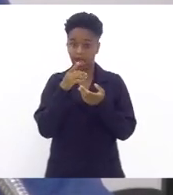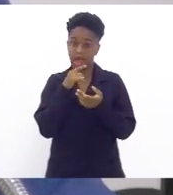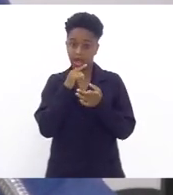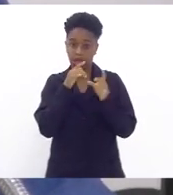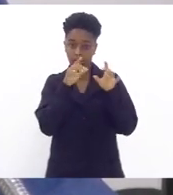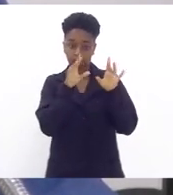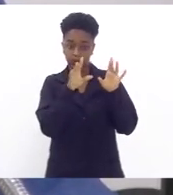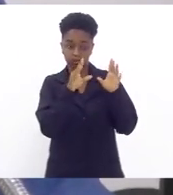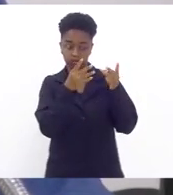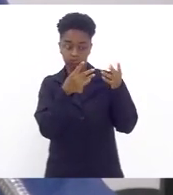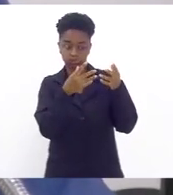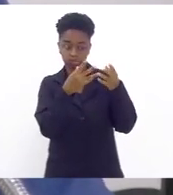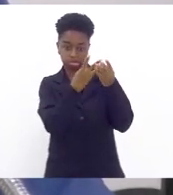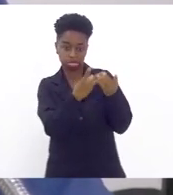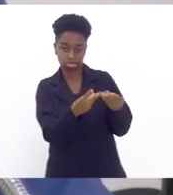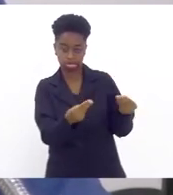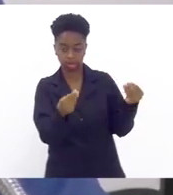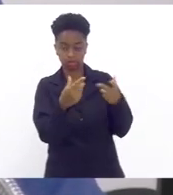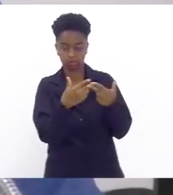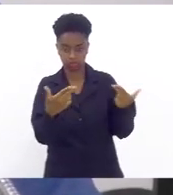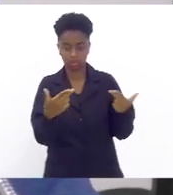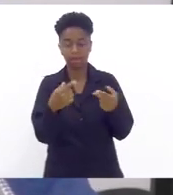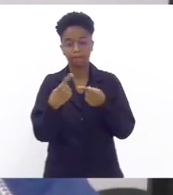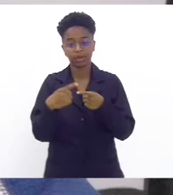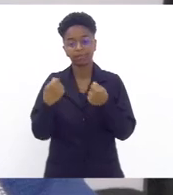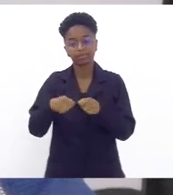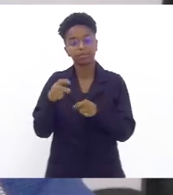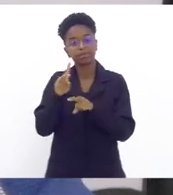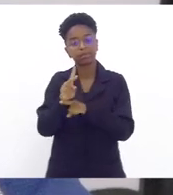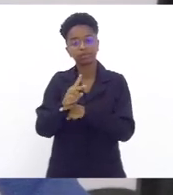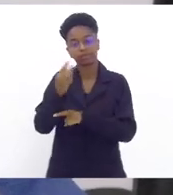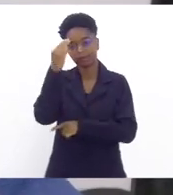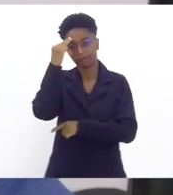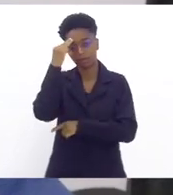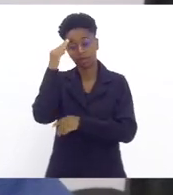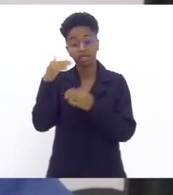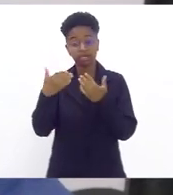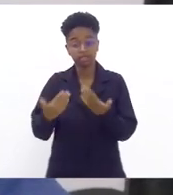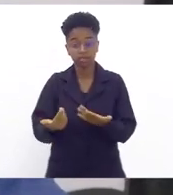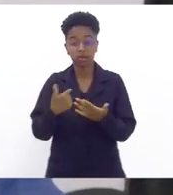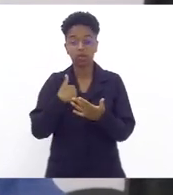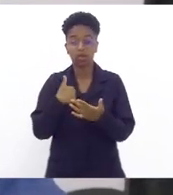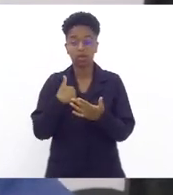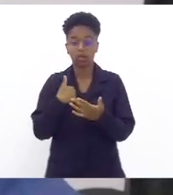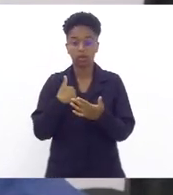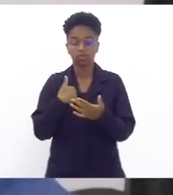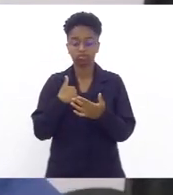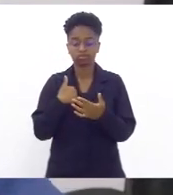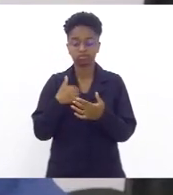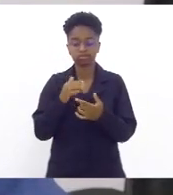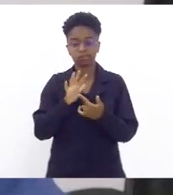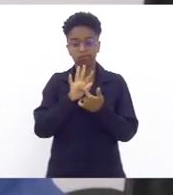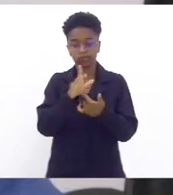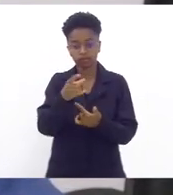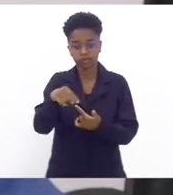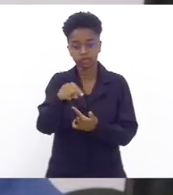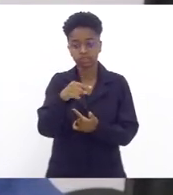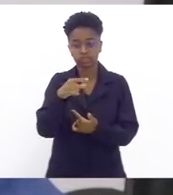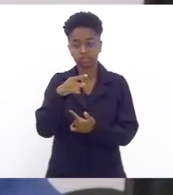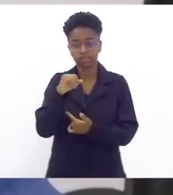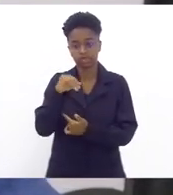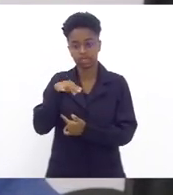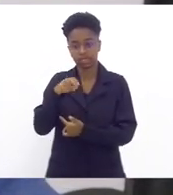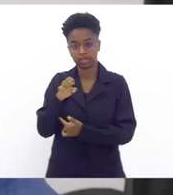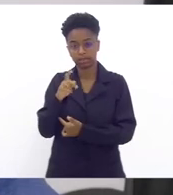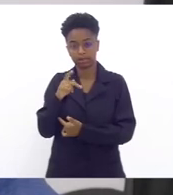preservação da memória e parte essencial é a preservação das acervos então eu coloco ele ataque à disposição não sei se você já possuem alguma